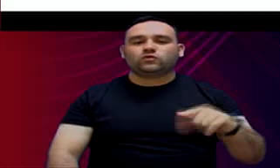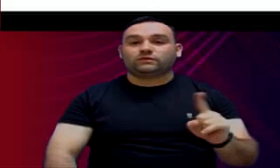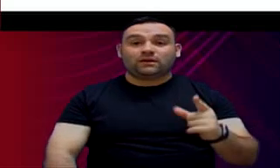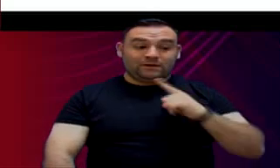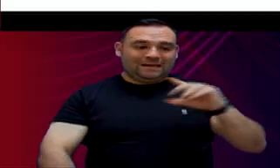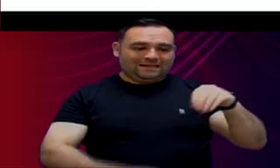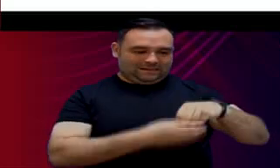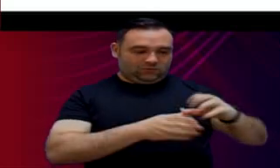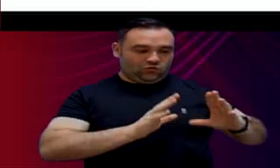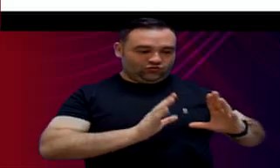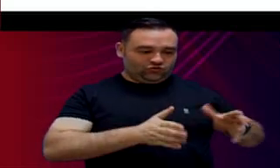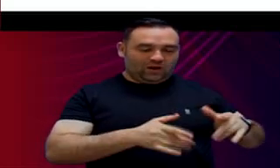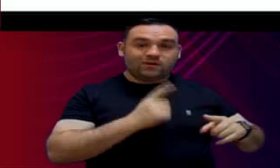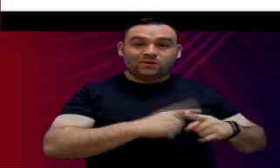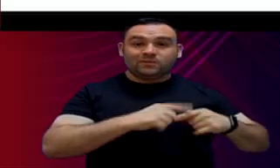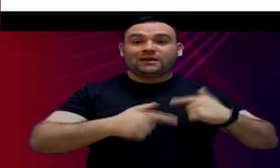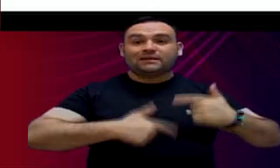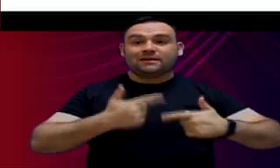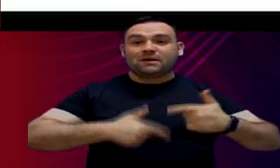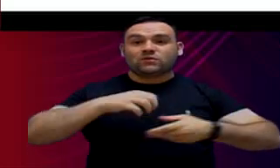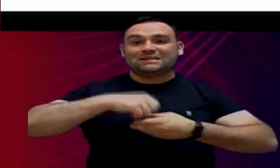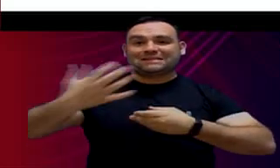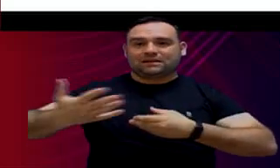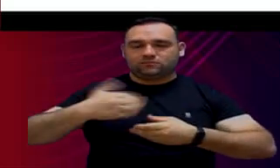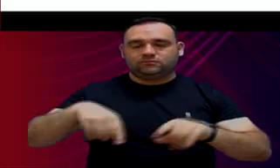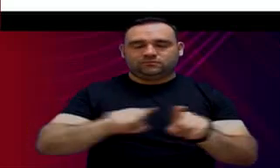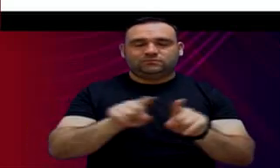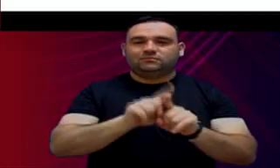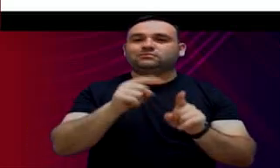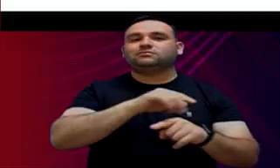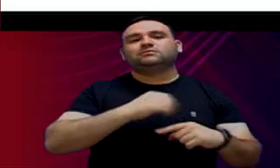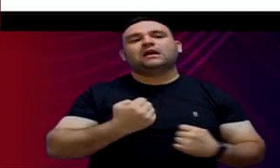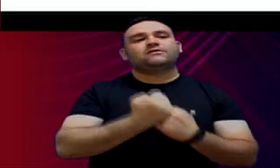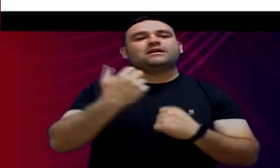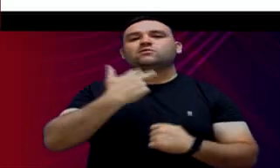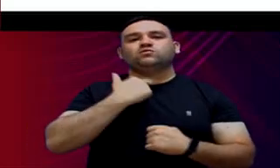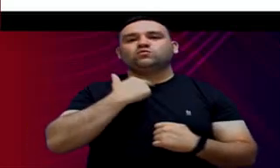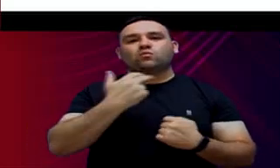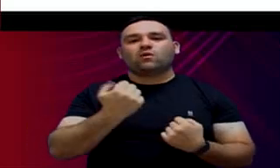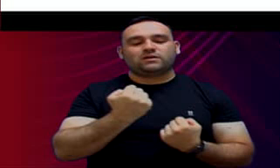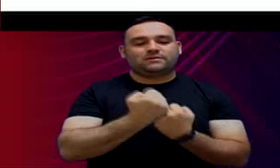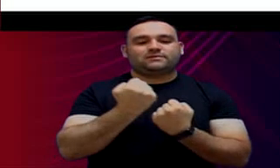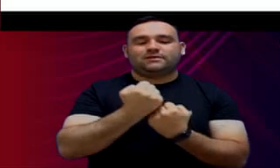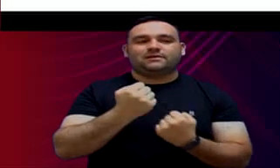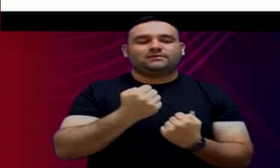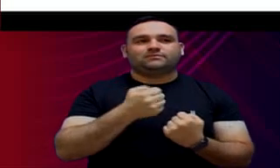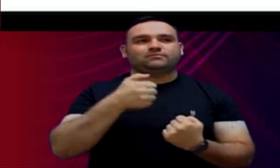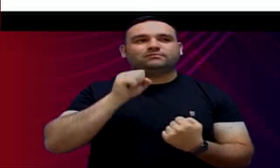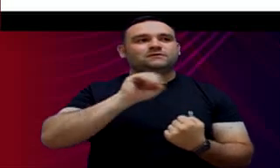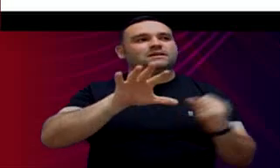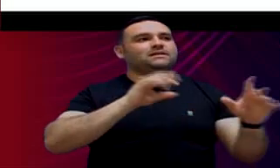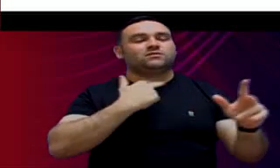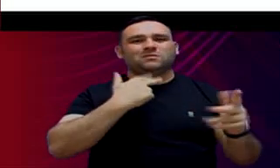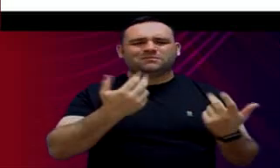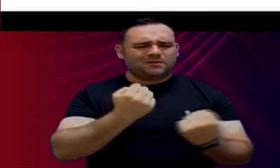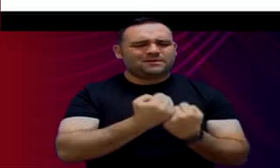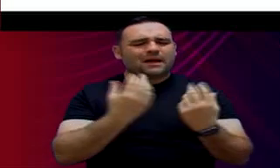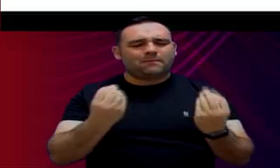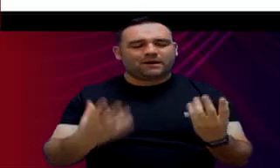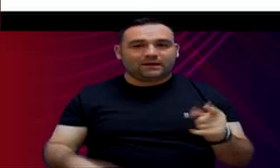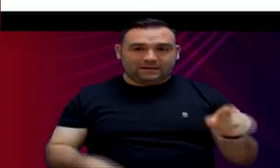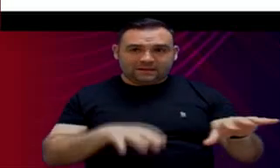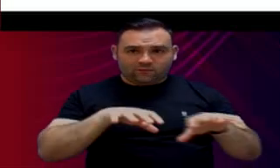vou usar o que eu tenho lá dentro para fazer trabalho externo esses auxiliares não podem sair por exemplo eu até hoje não entendi o sentido de ter auxiliar